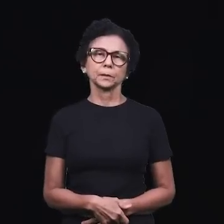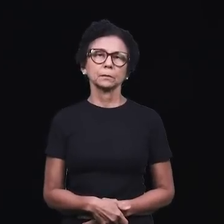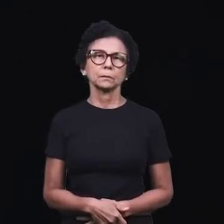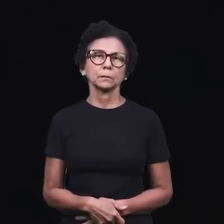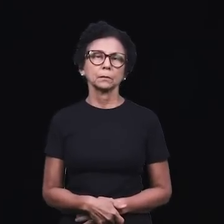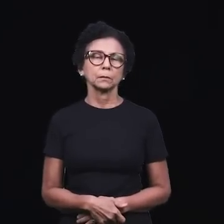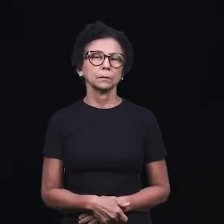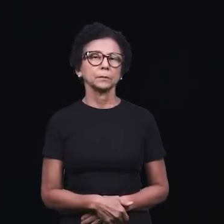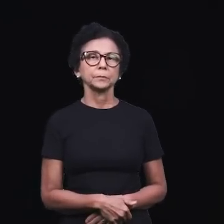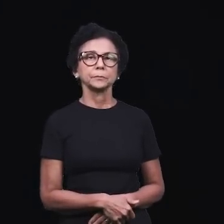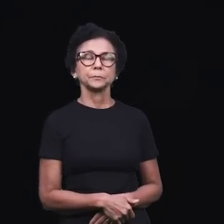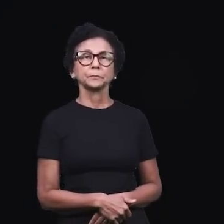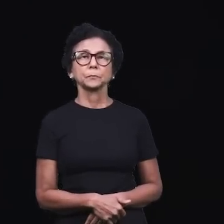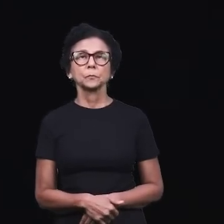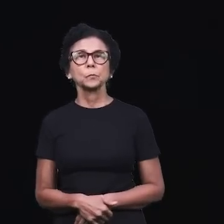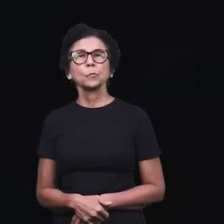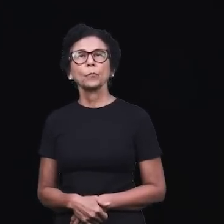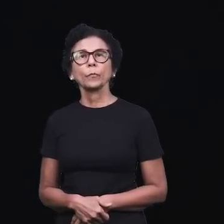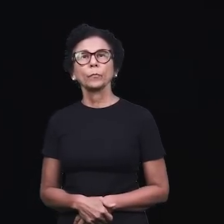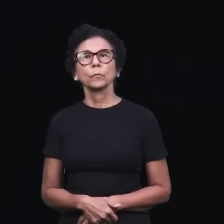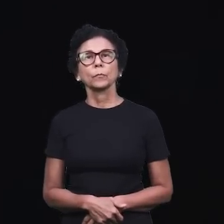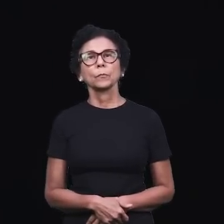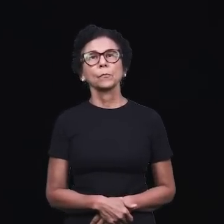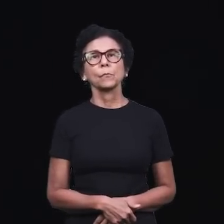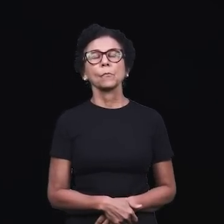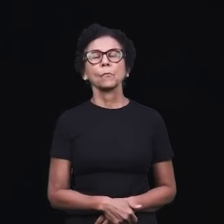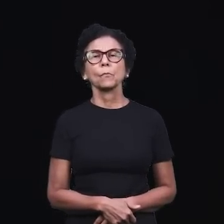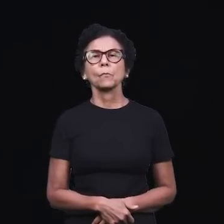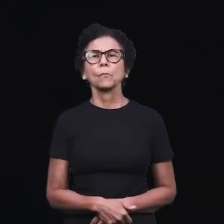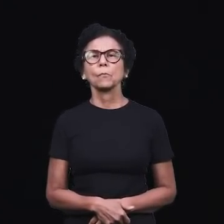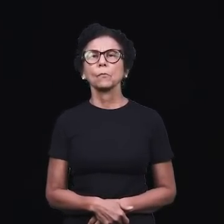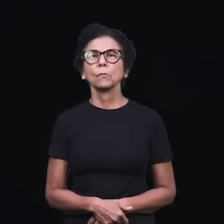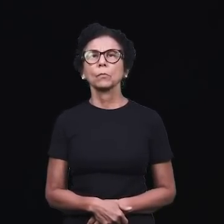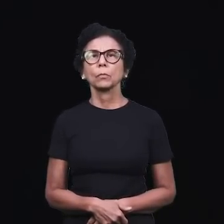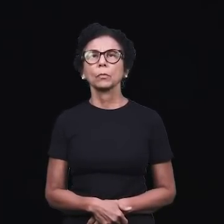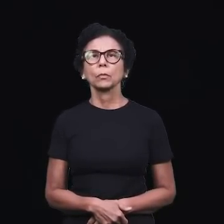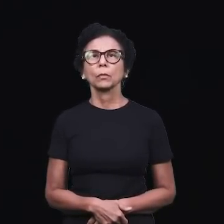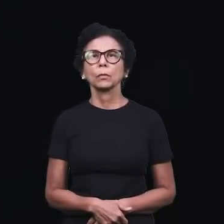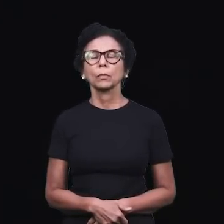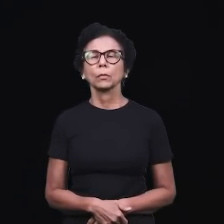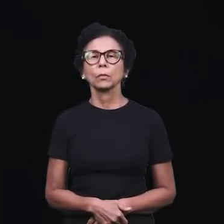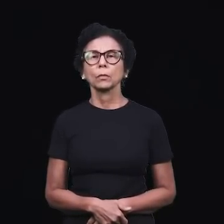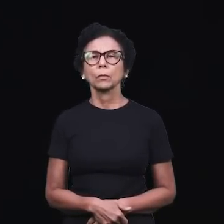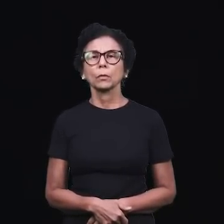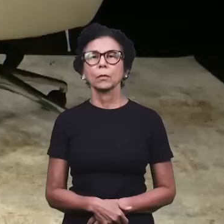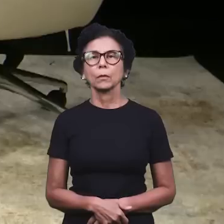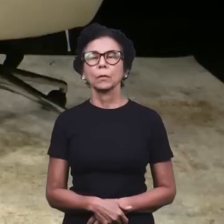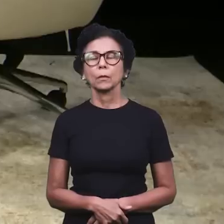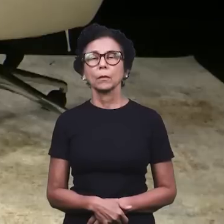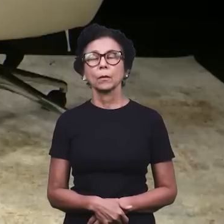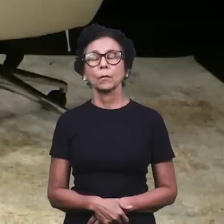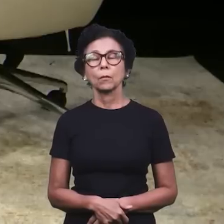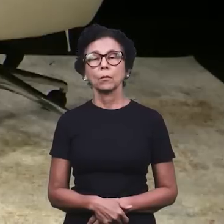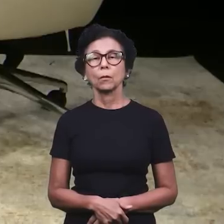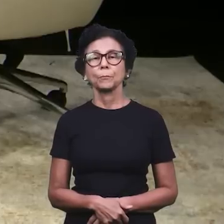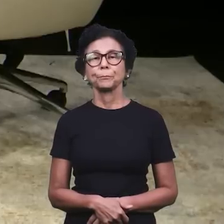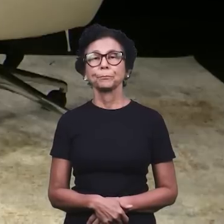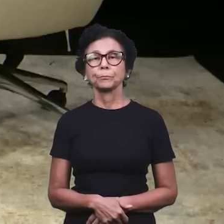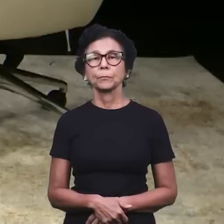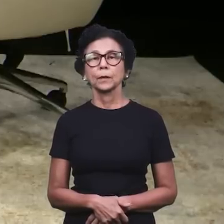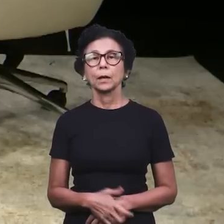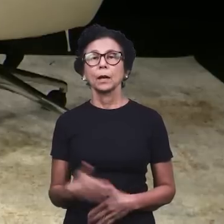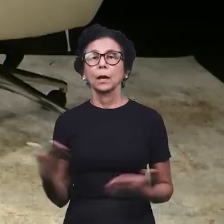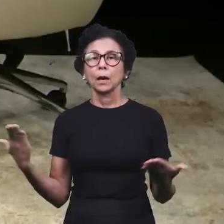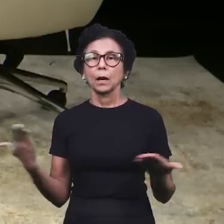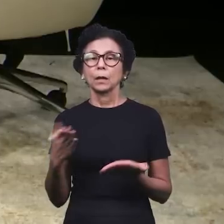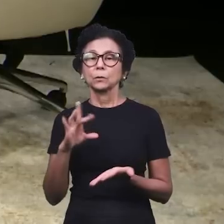capítulo, que diz assim: Porque realizo em vossos dias uma obra que